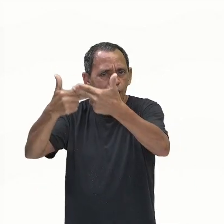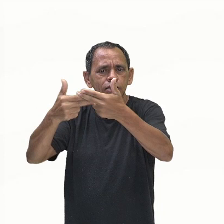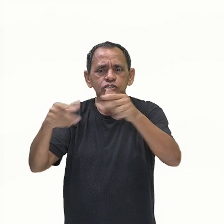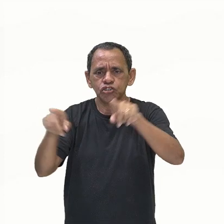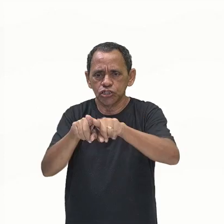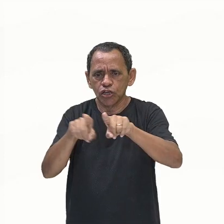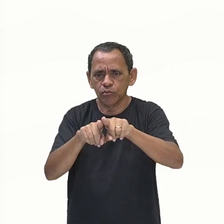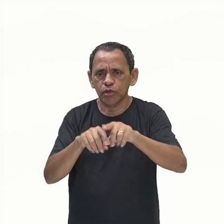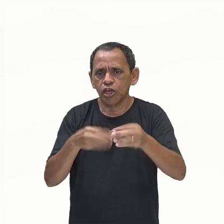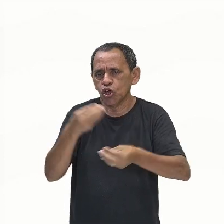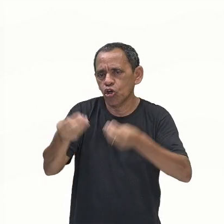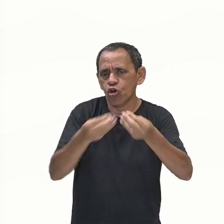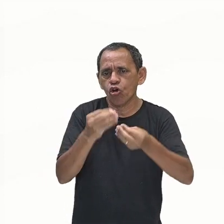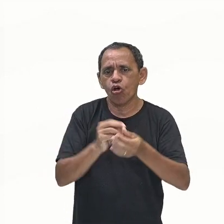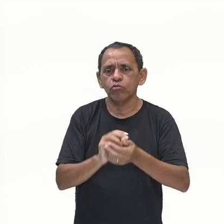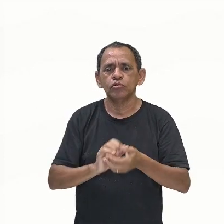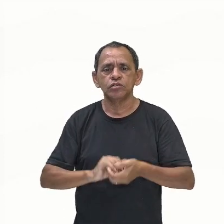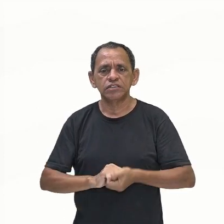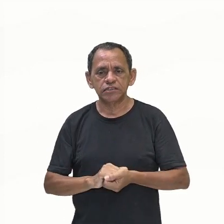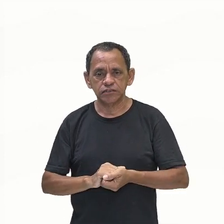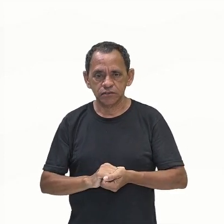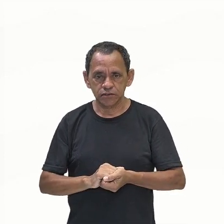que seria